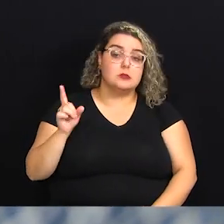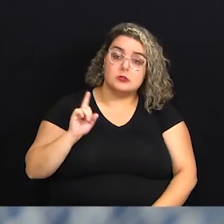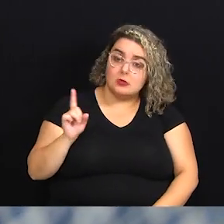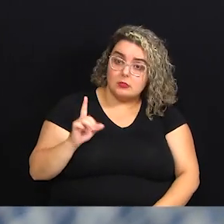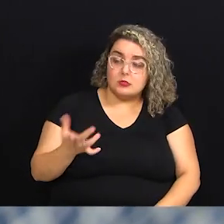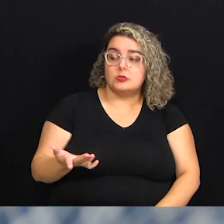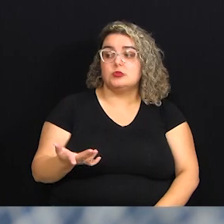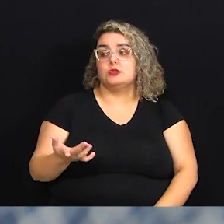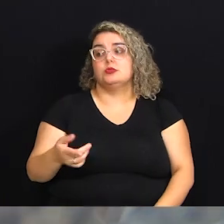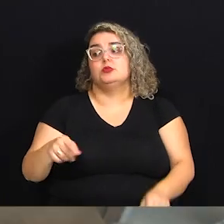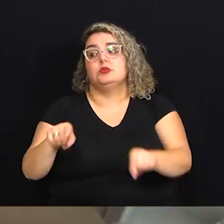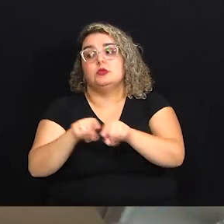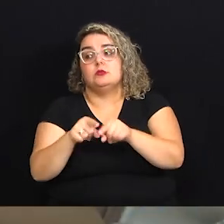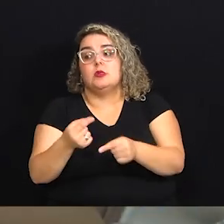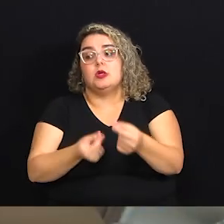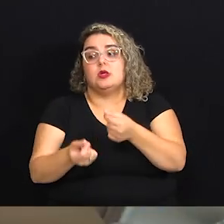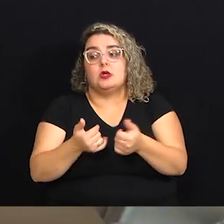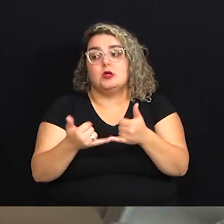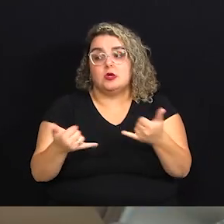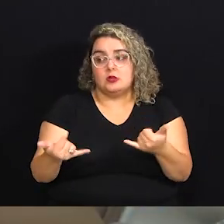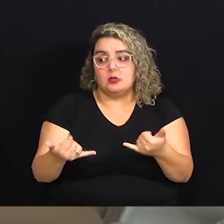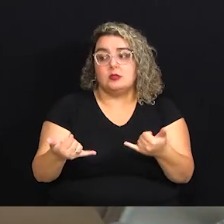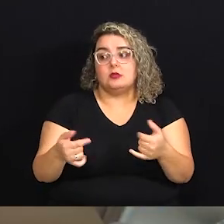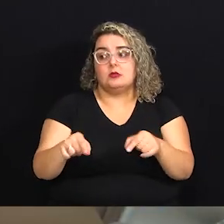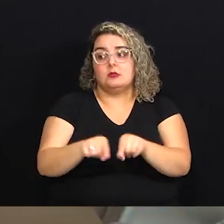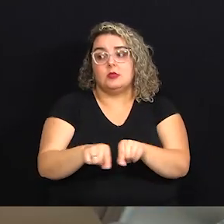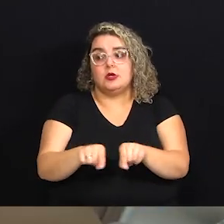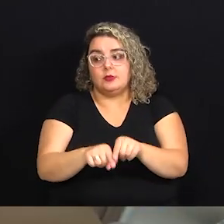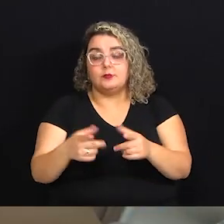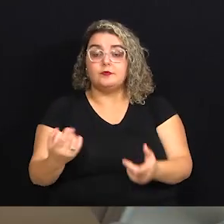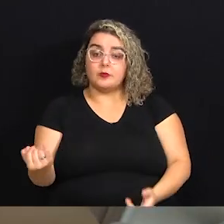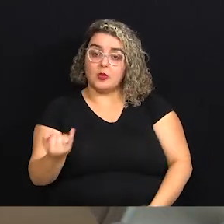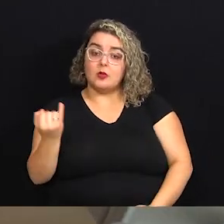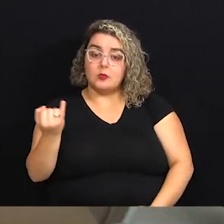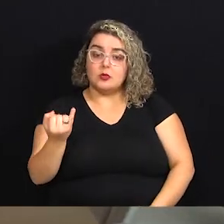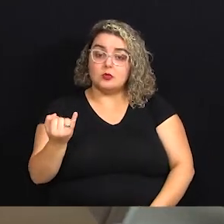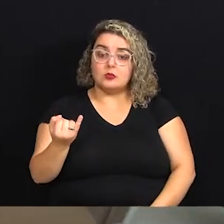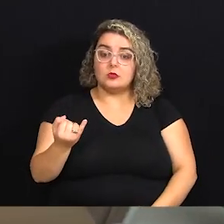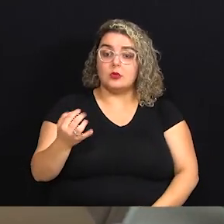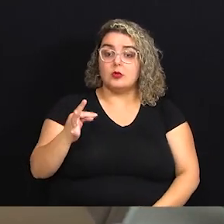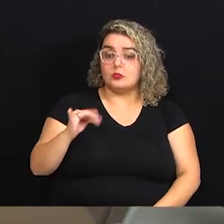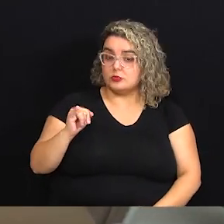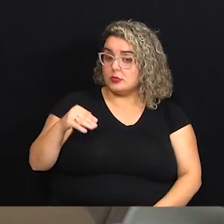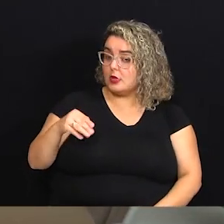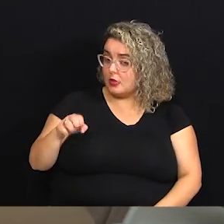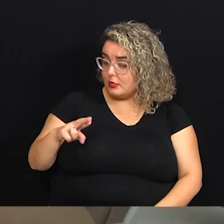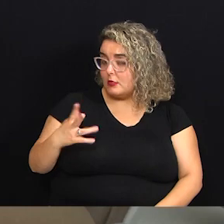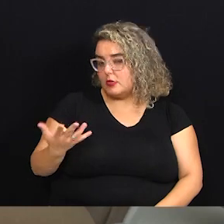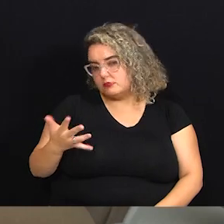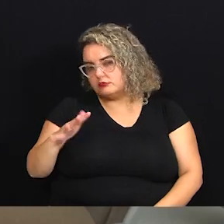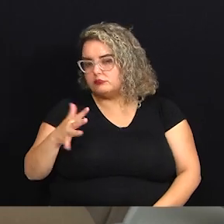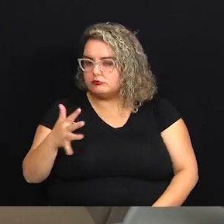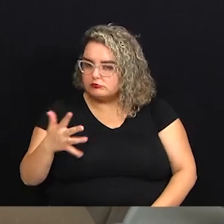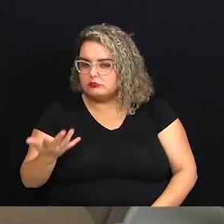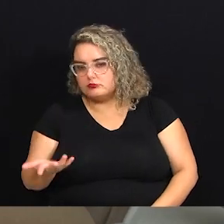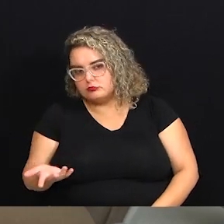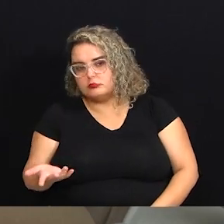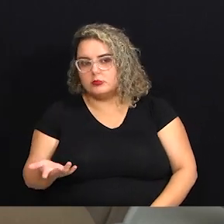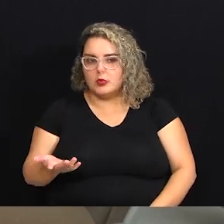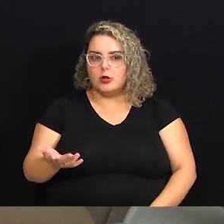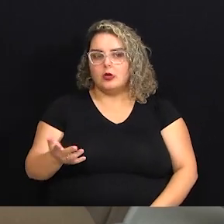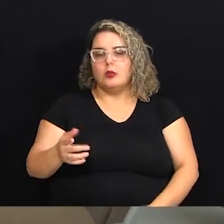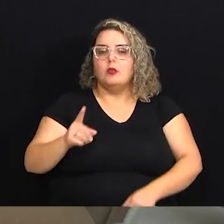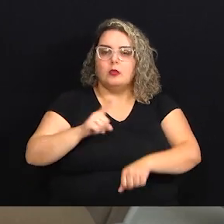saúde, nem do ponto de vista da economia de energia. É importante sempre você colocar um timer para mais ou